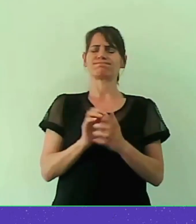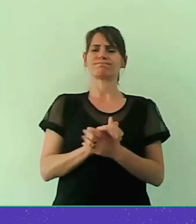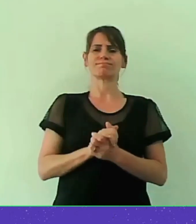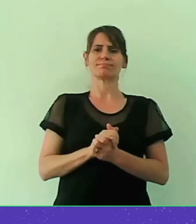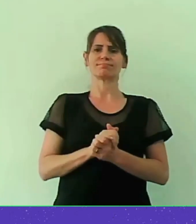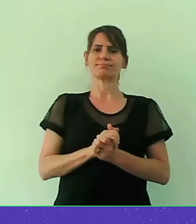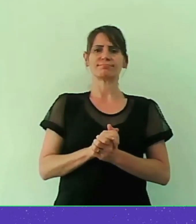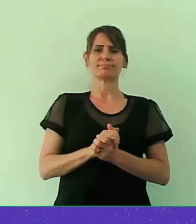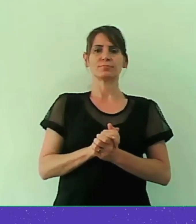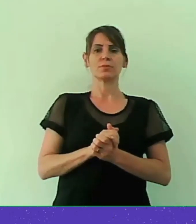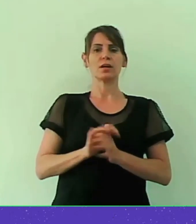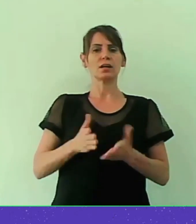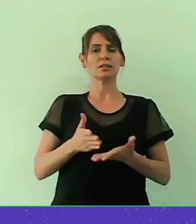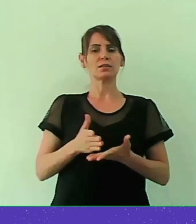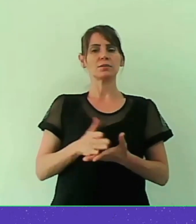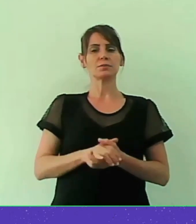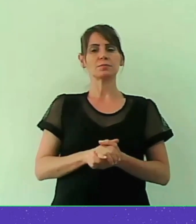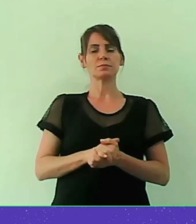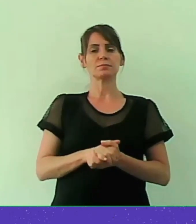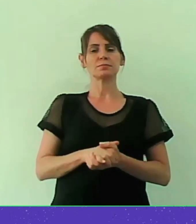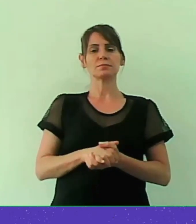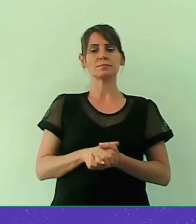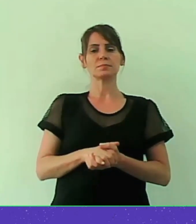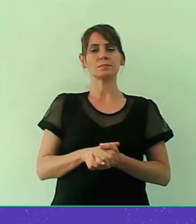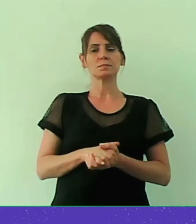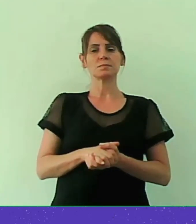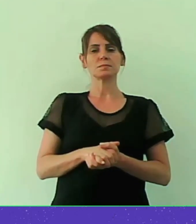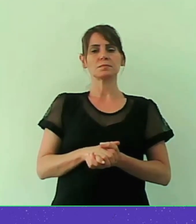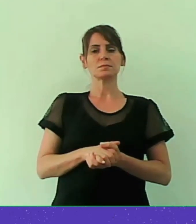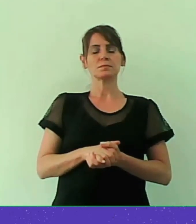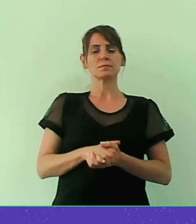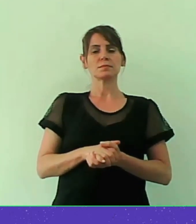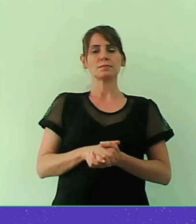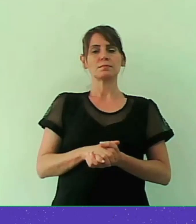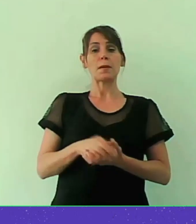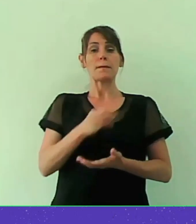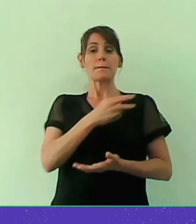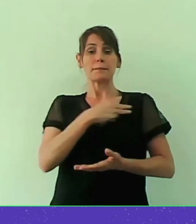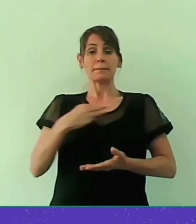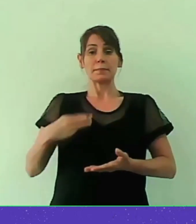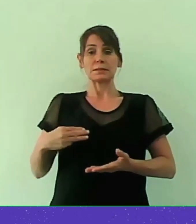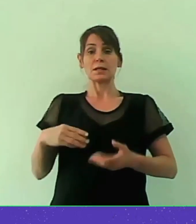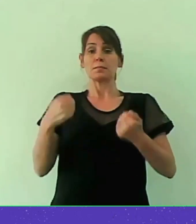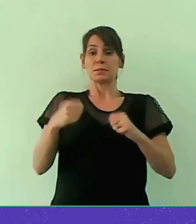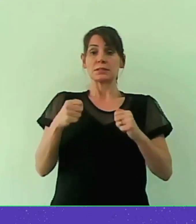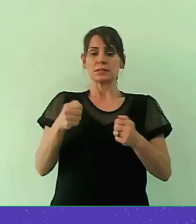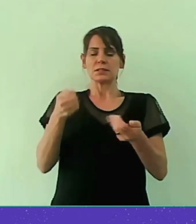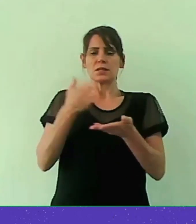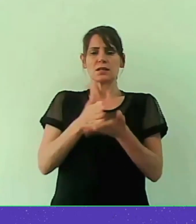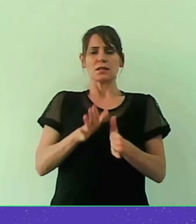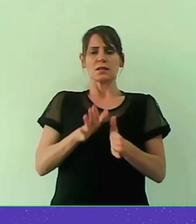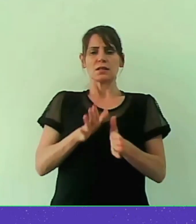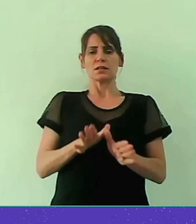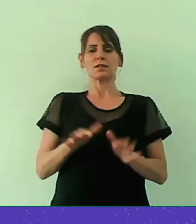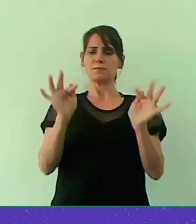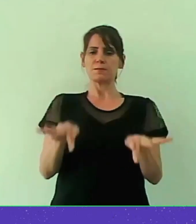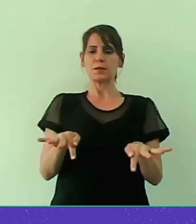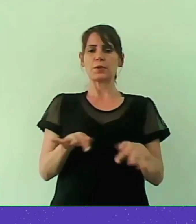Essa incumbência sobre nós tem que ser concluída. Nós não podemos começar bem